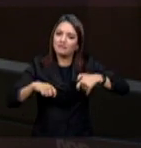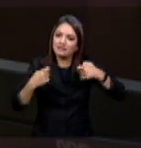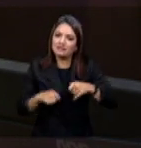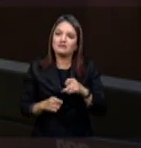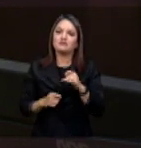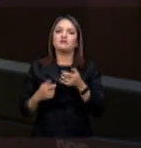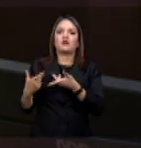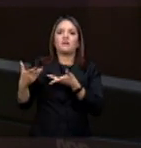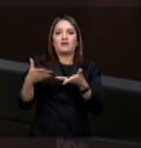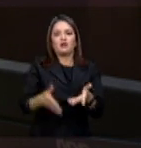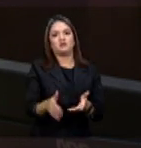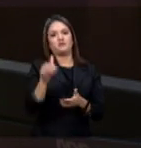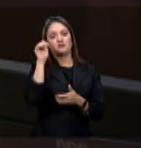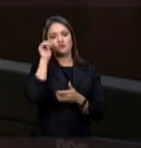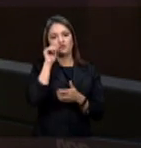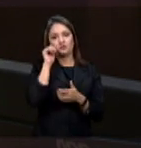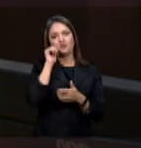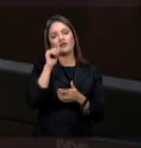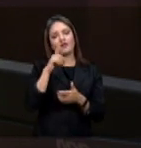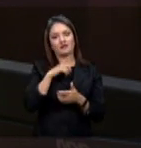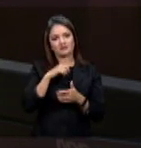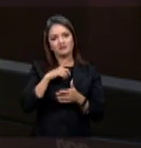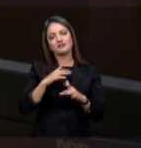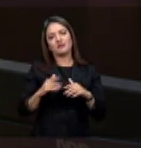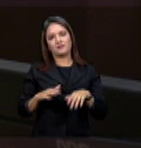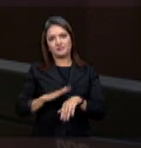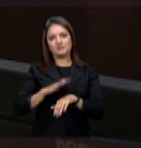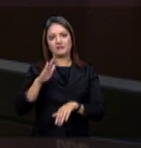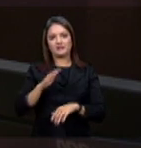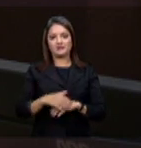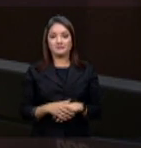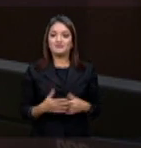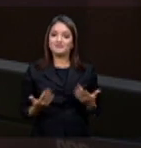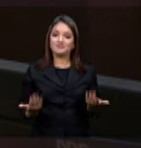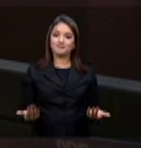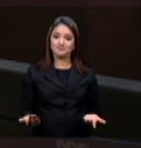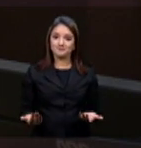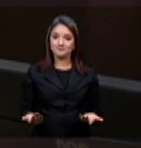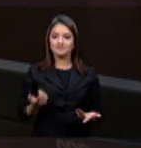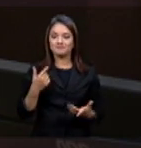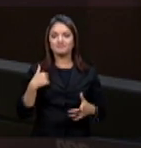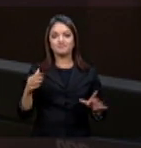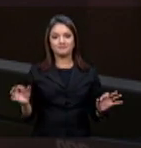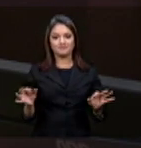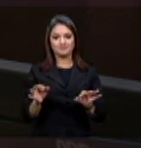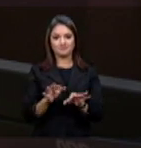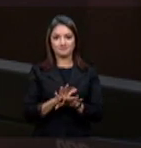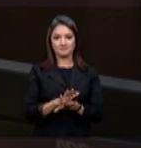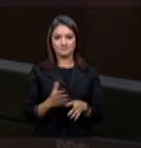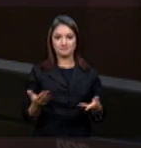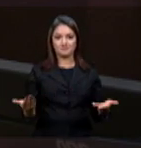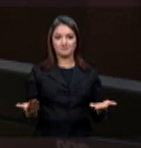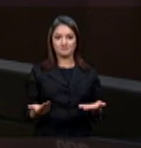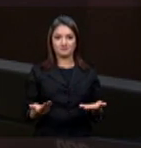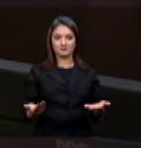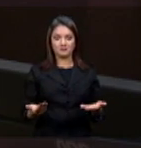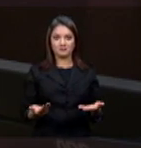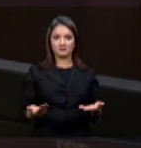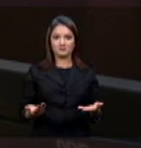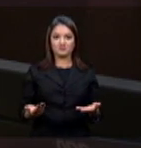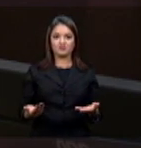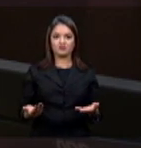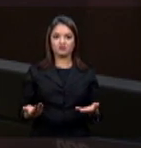essa participação feminina seja expandida enfim comclua aqui